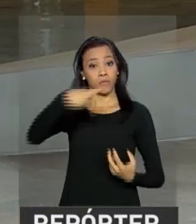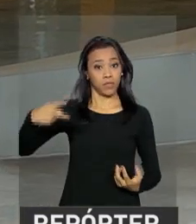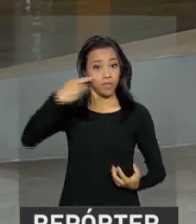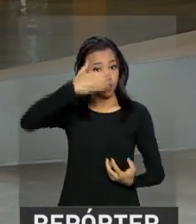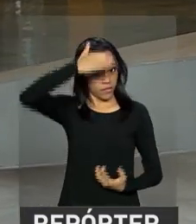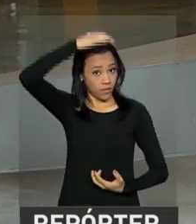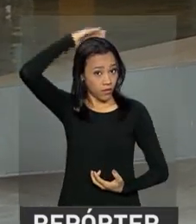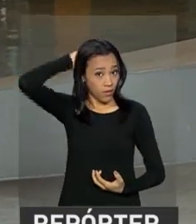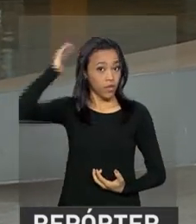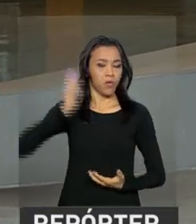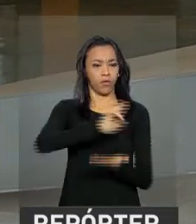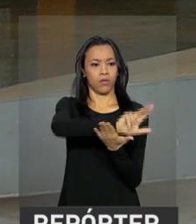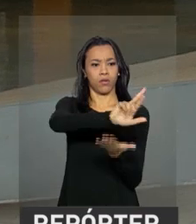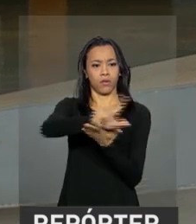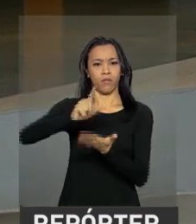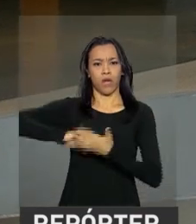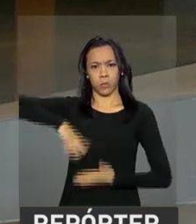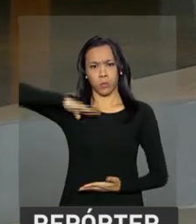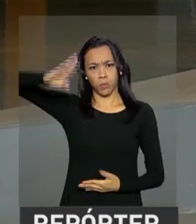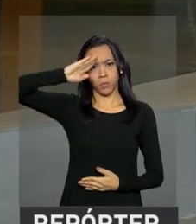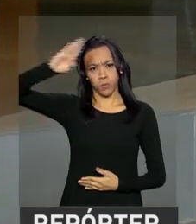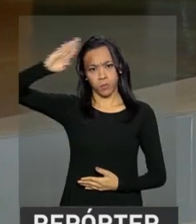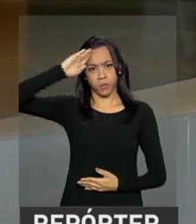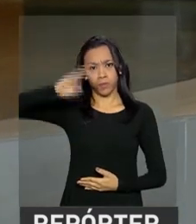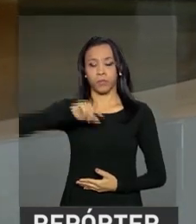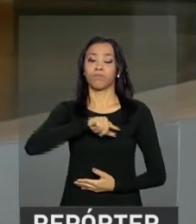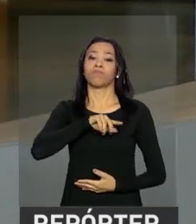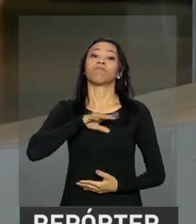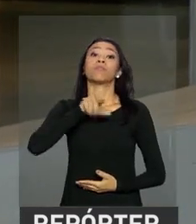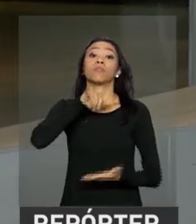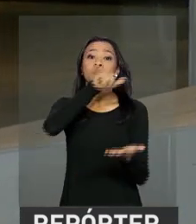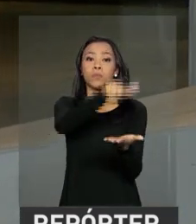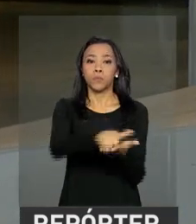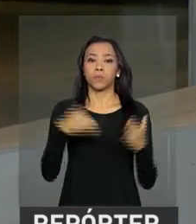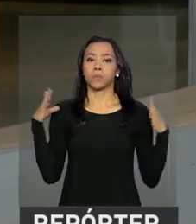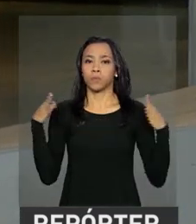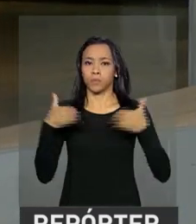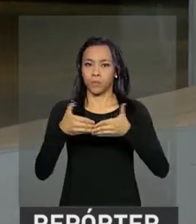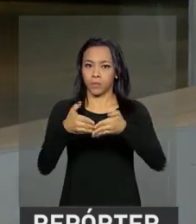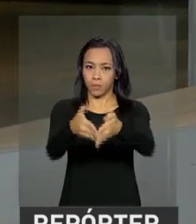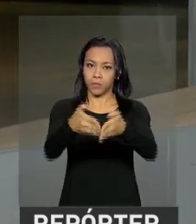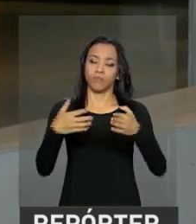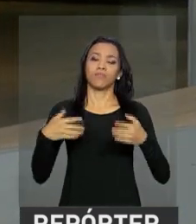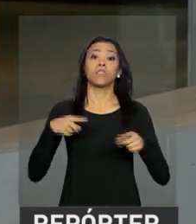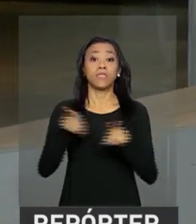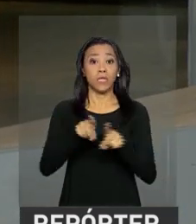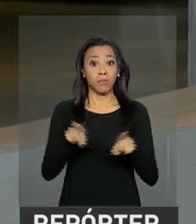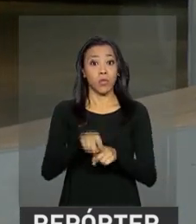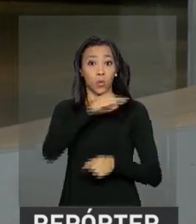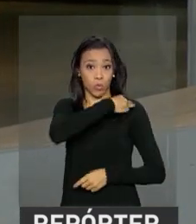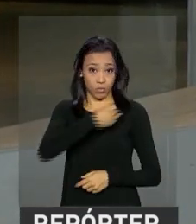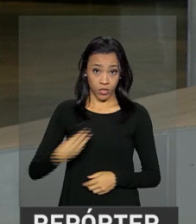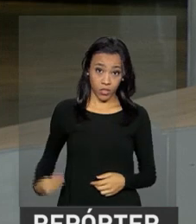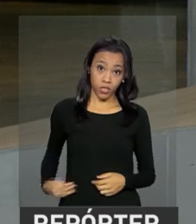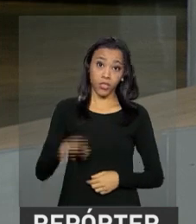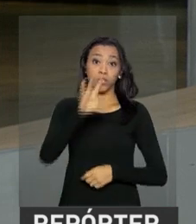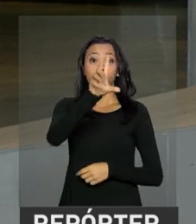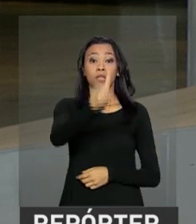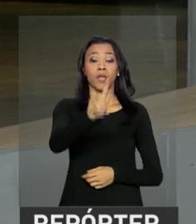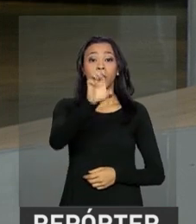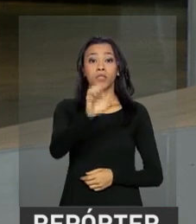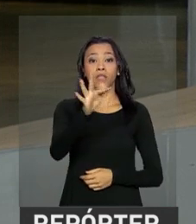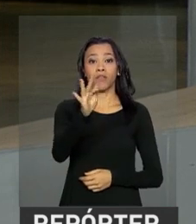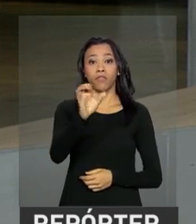exercício Michel Temer com comandantes das Forças Armadas e também com os ministros da Defesa, Raul Jungmann, da Justiça e